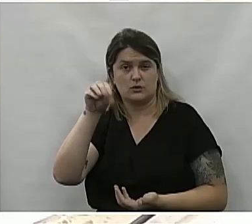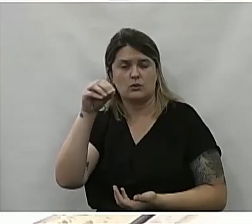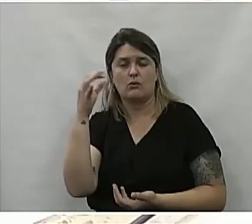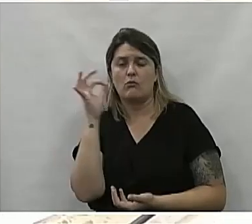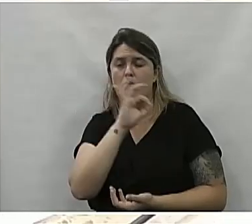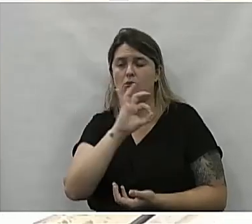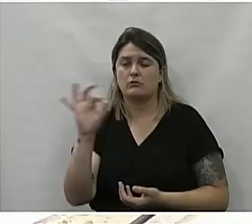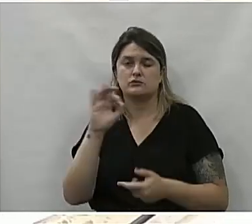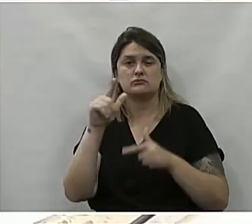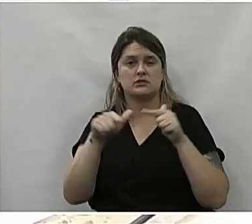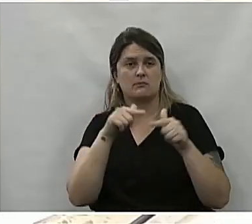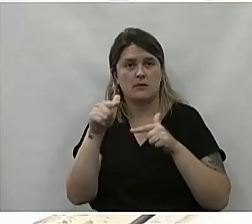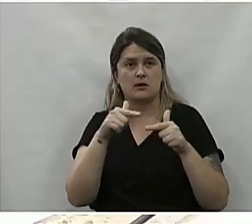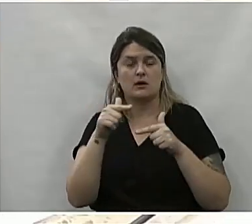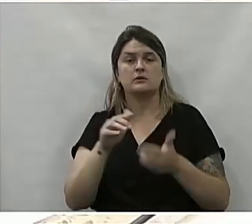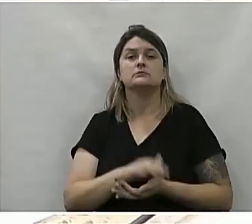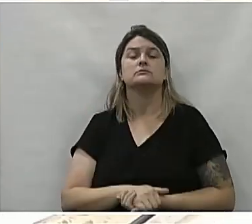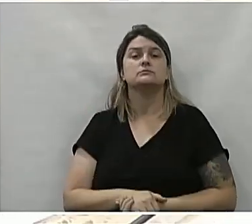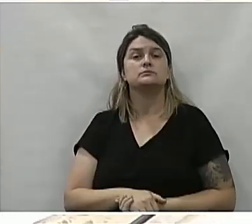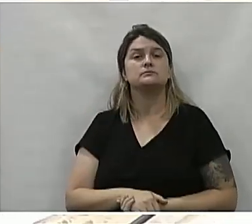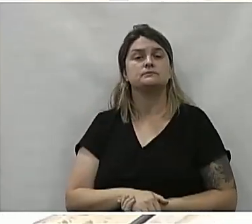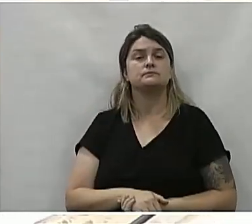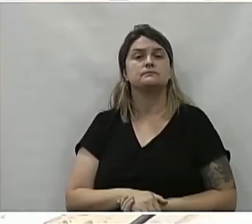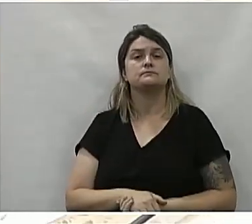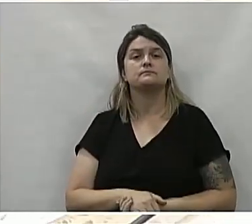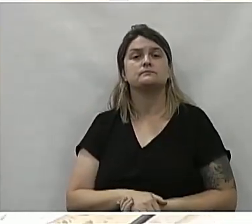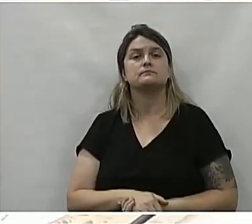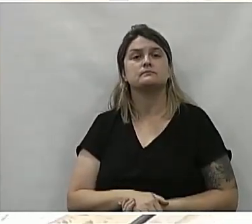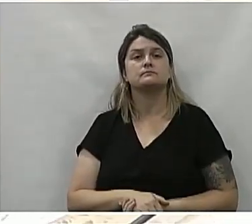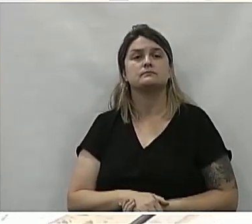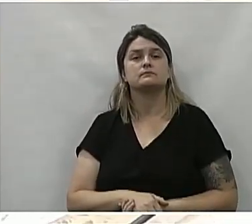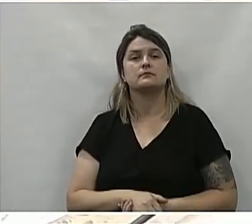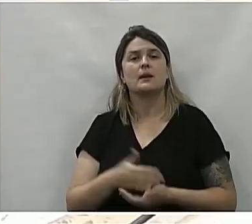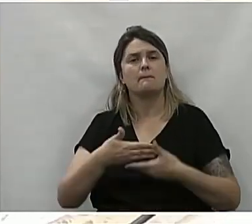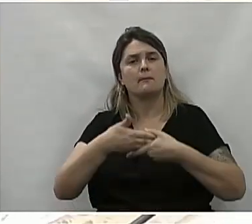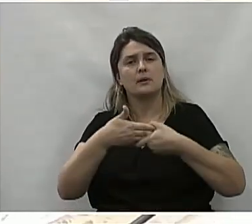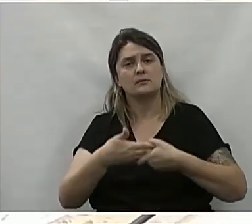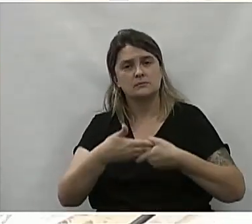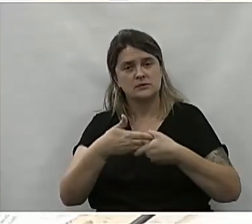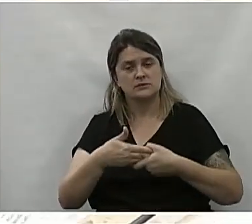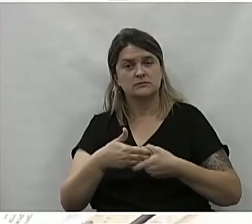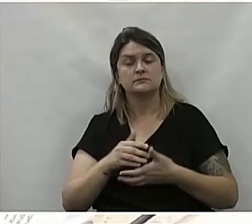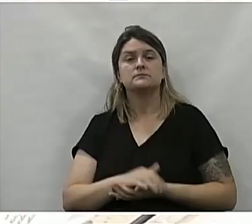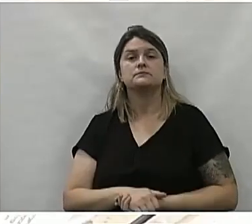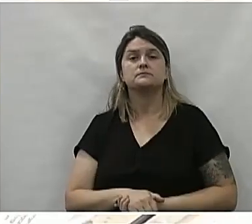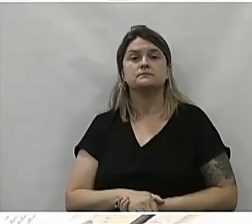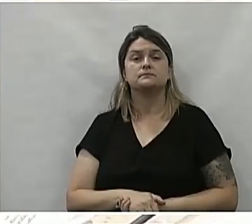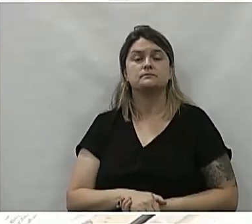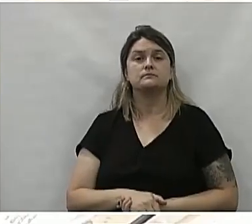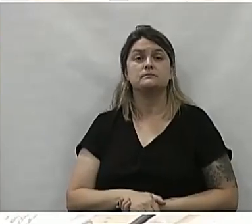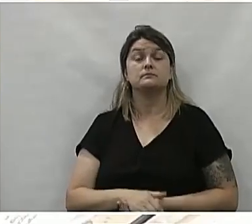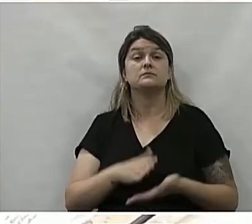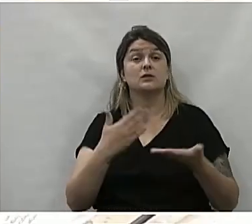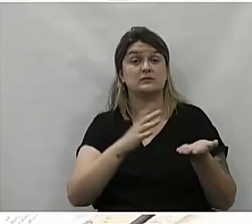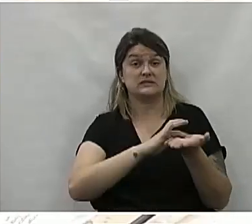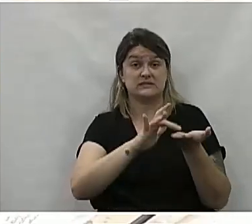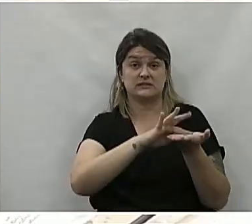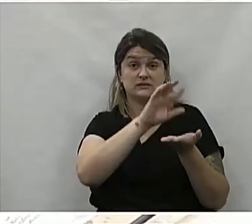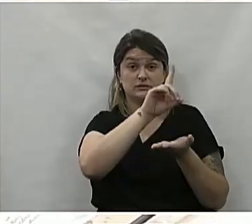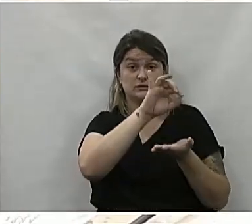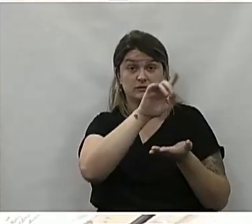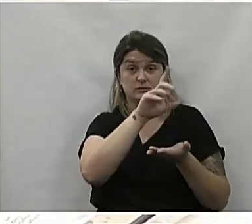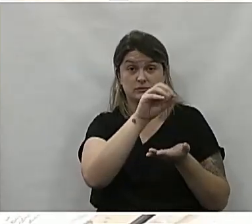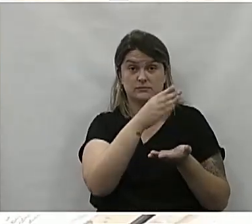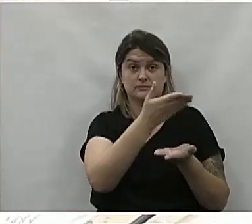Feito A população De Nona Vitória Certo Então meus parabéns E quanto ao secretário Diego